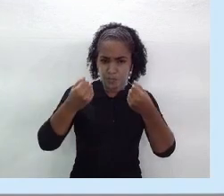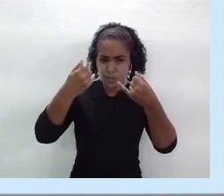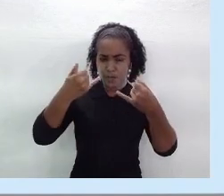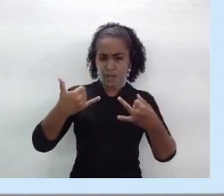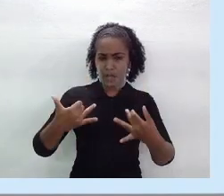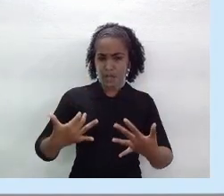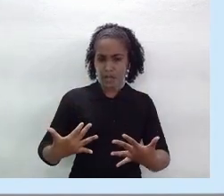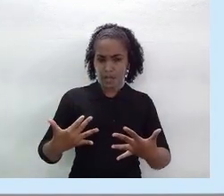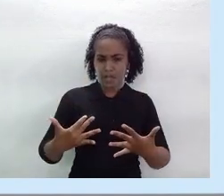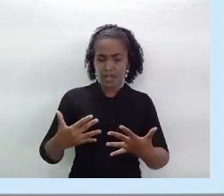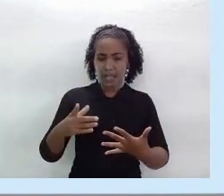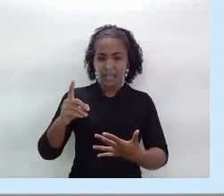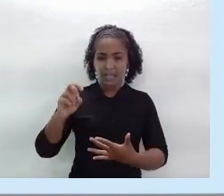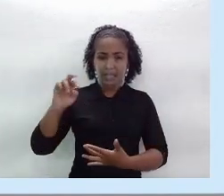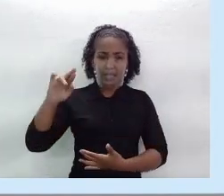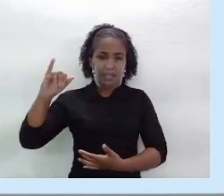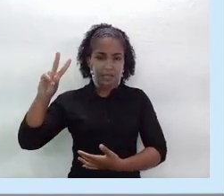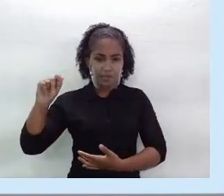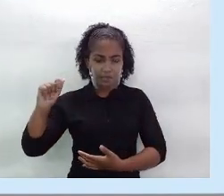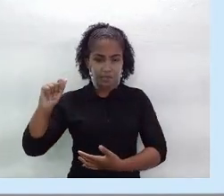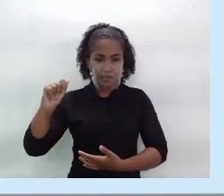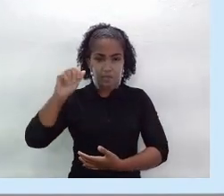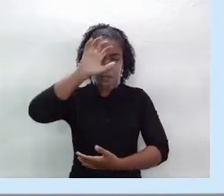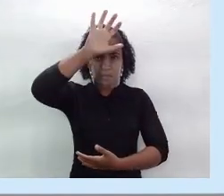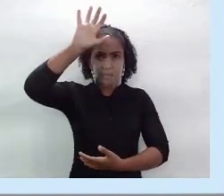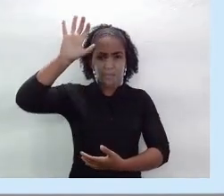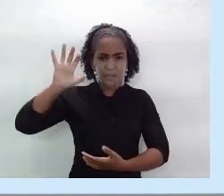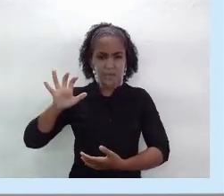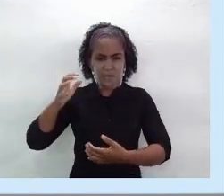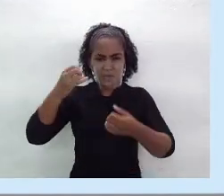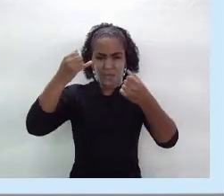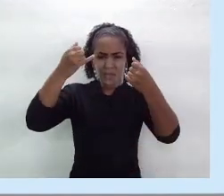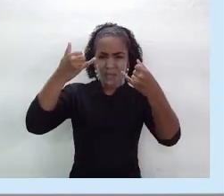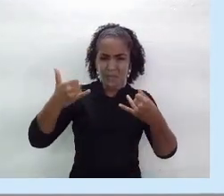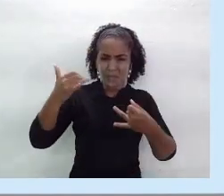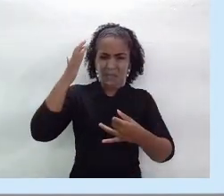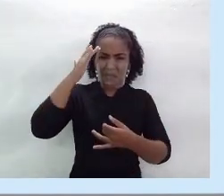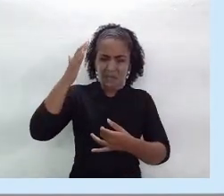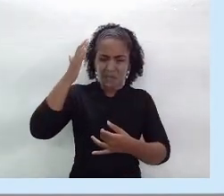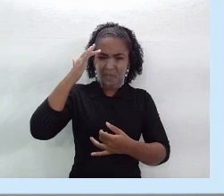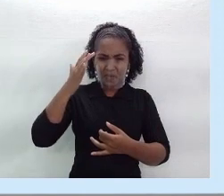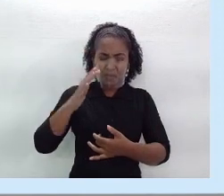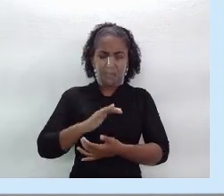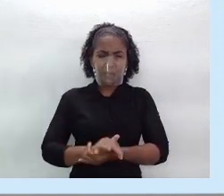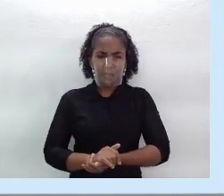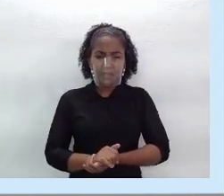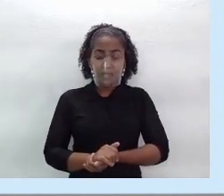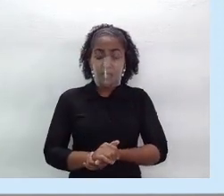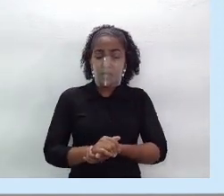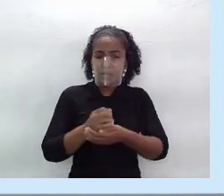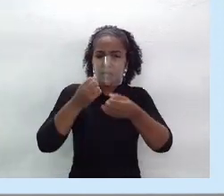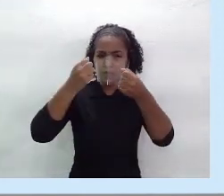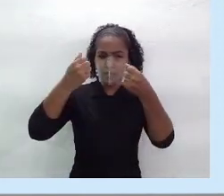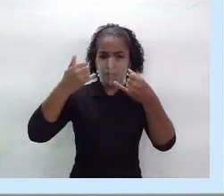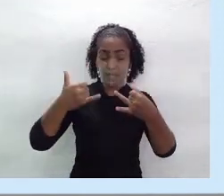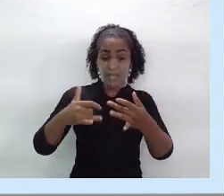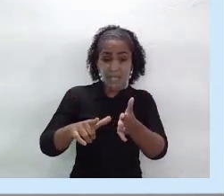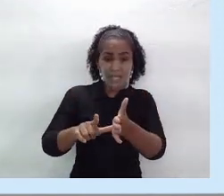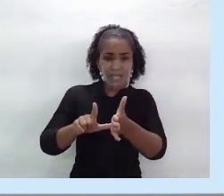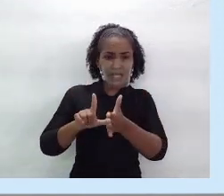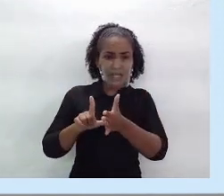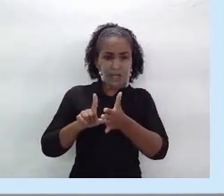a deriva continental. Quando eu falo sobre a deriva continental, eu estou falando que antes